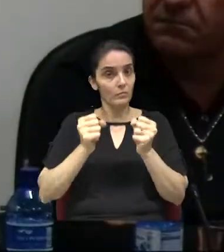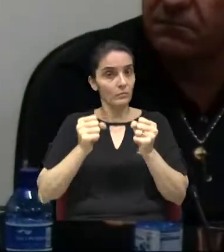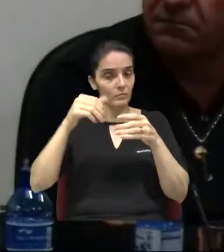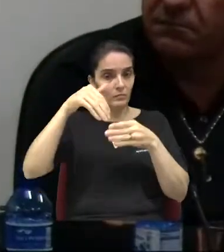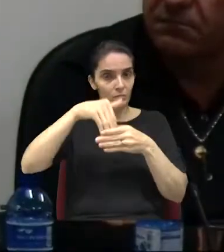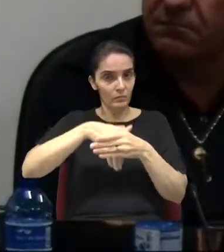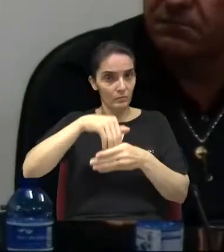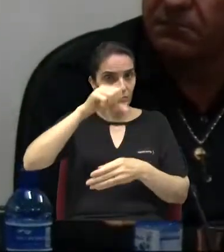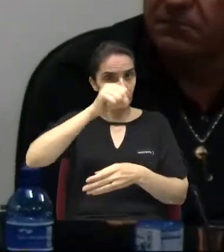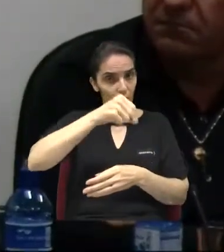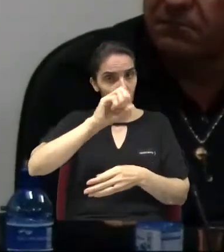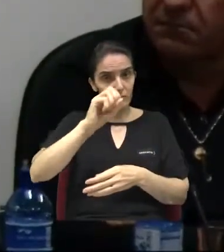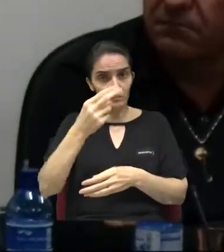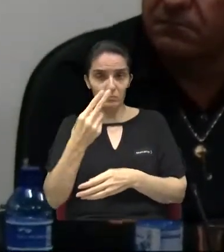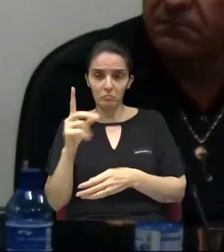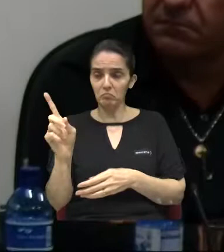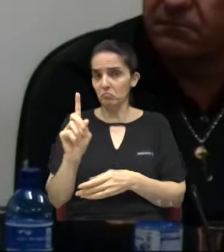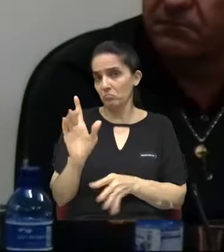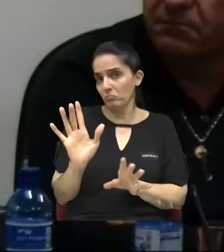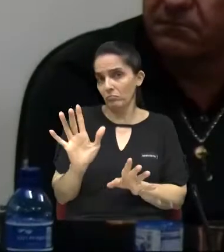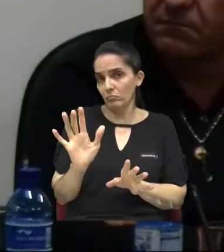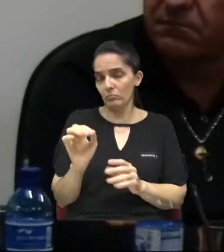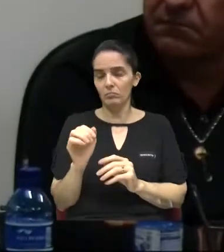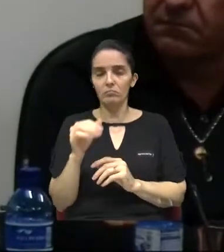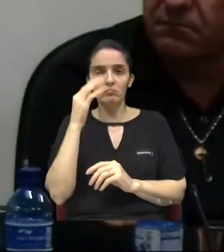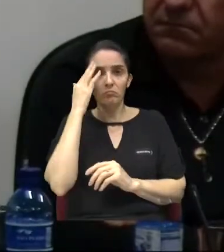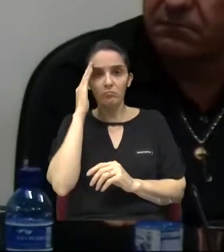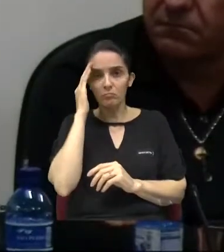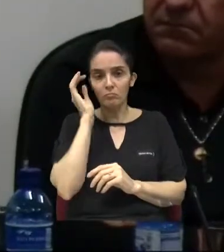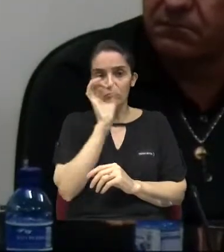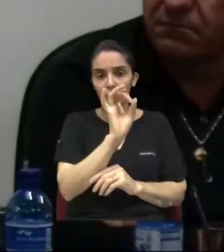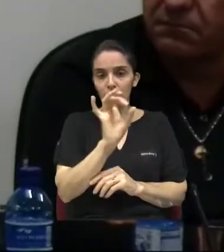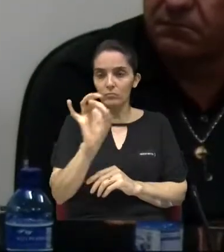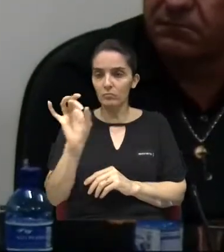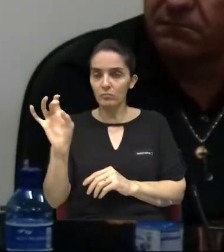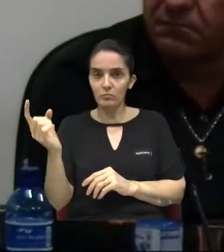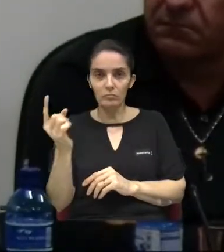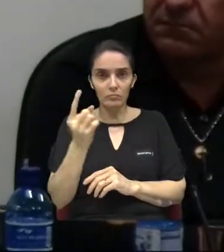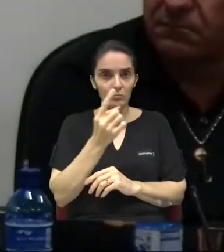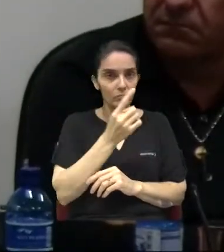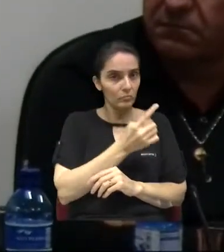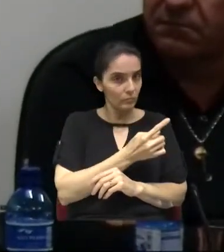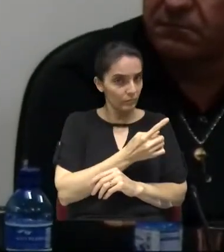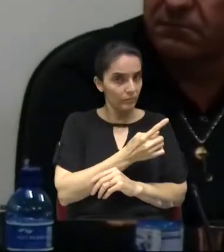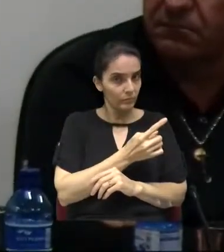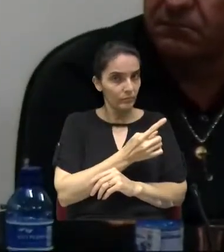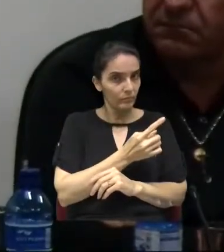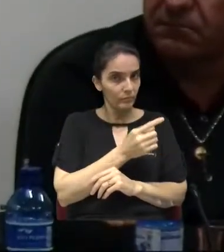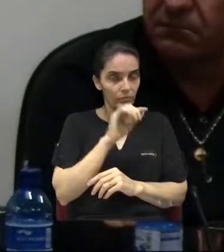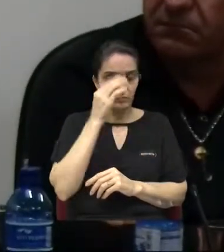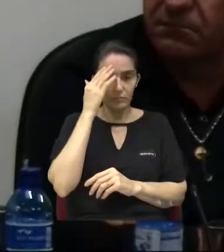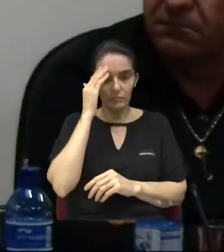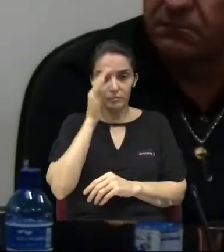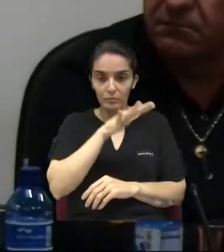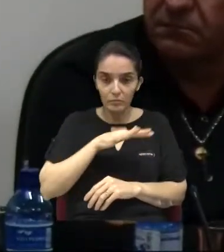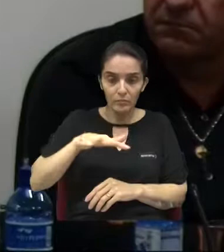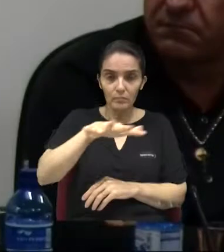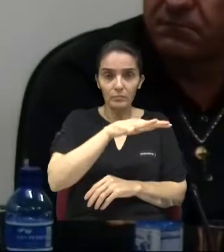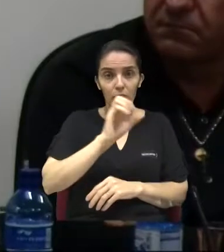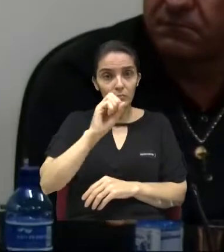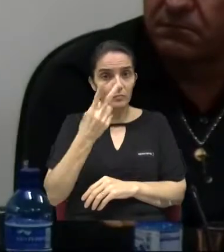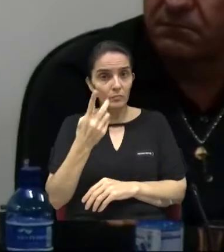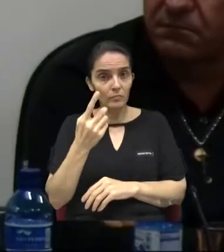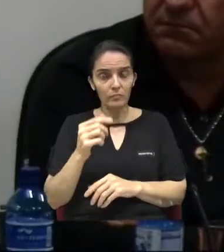ou a favor. Haja o entendimento de cada pessoa. E esse entendimento pode ser coletivo ou